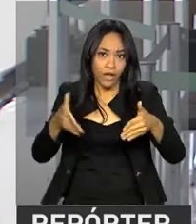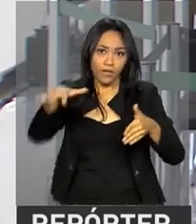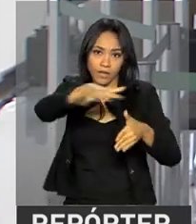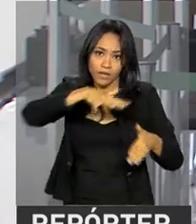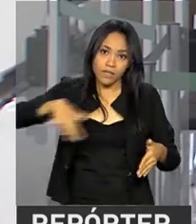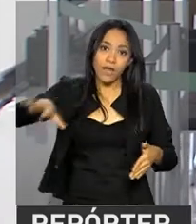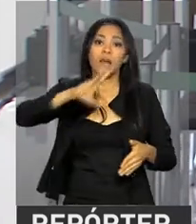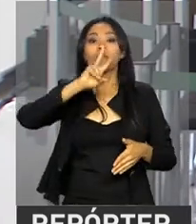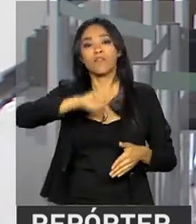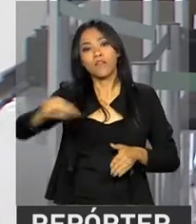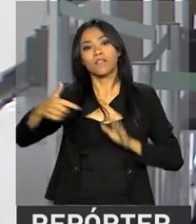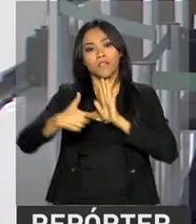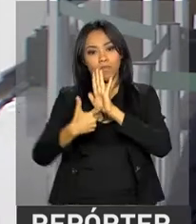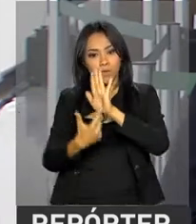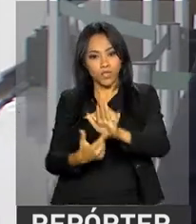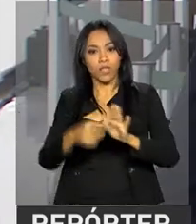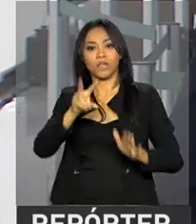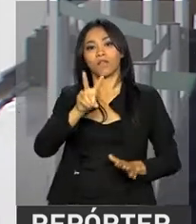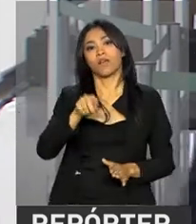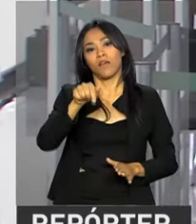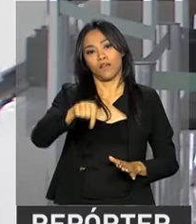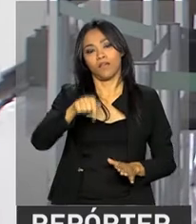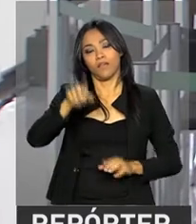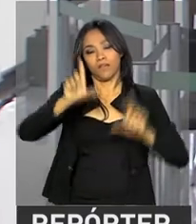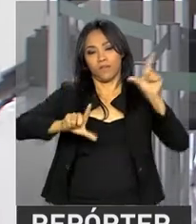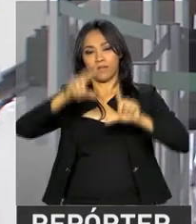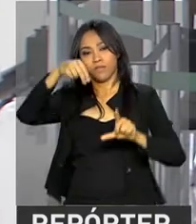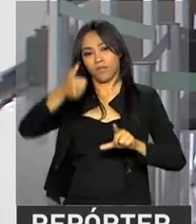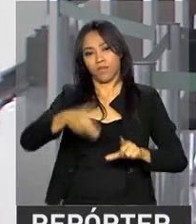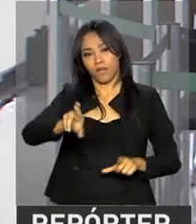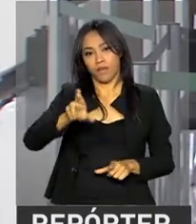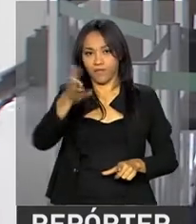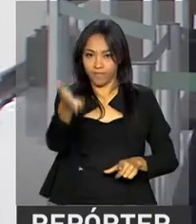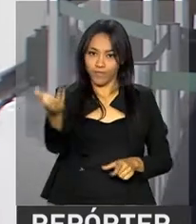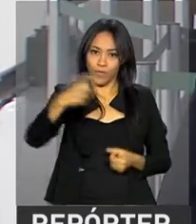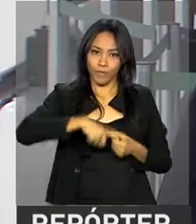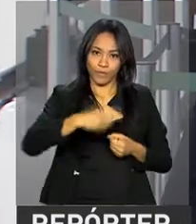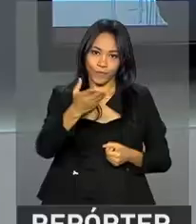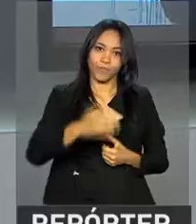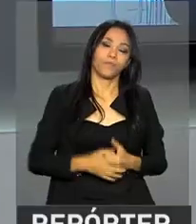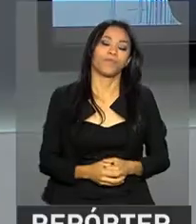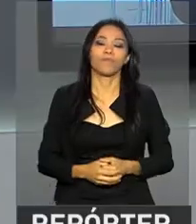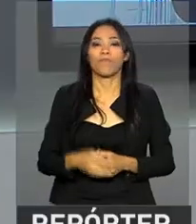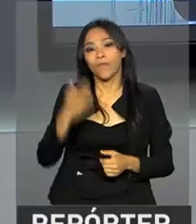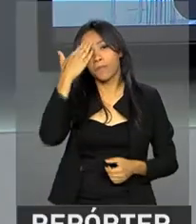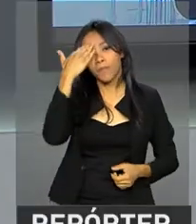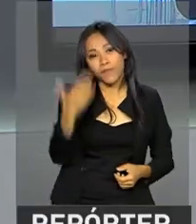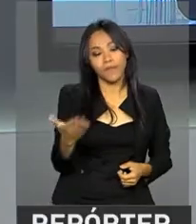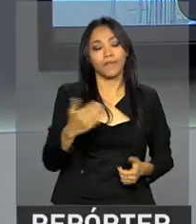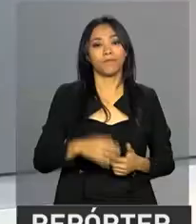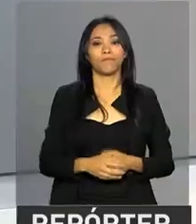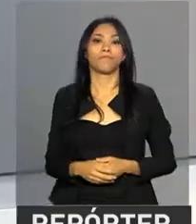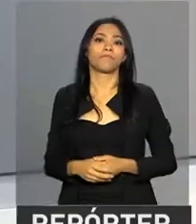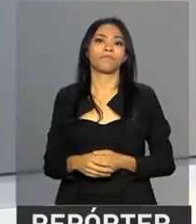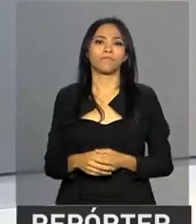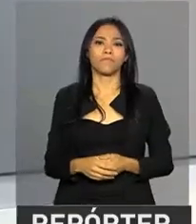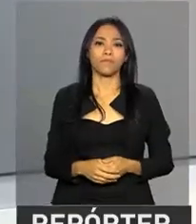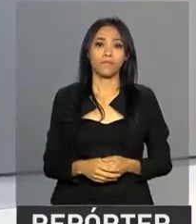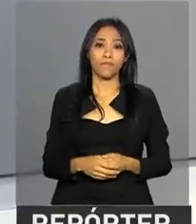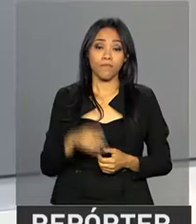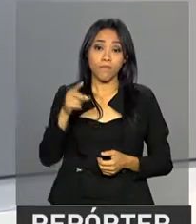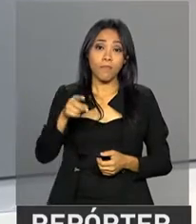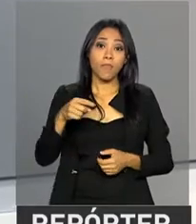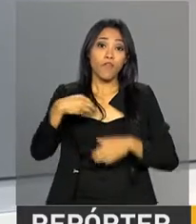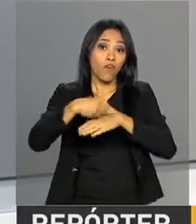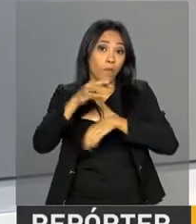vivo aqui na tv nbr foto com você no studio k nada são pedro pelas informações e fornecer informações